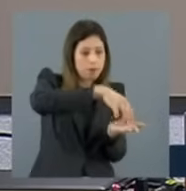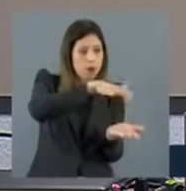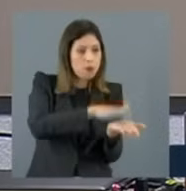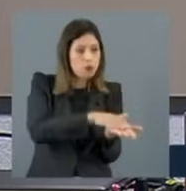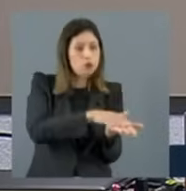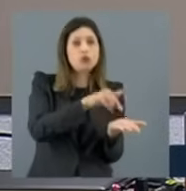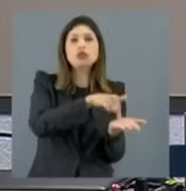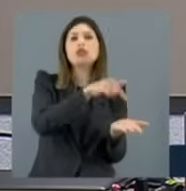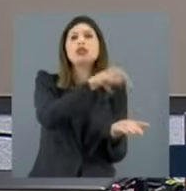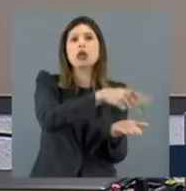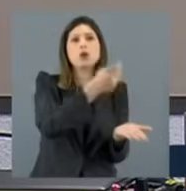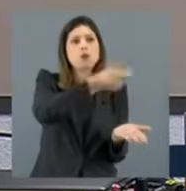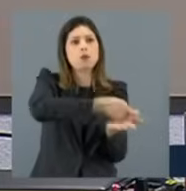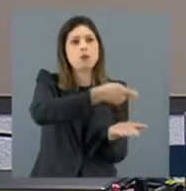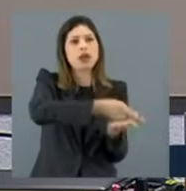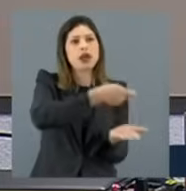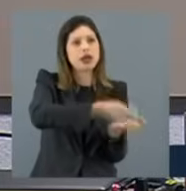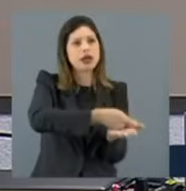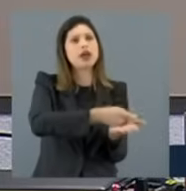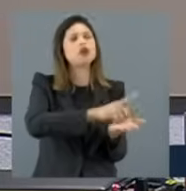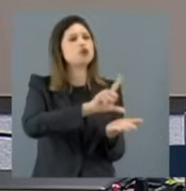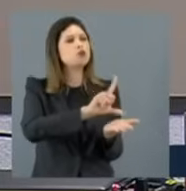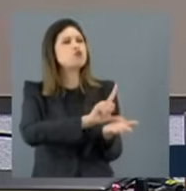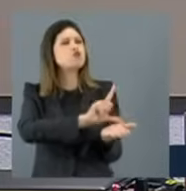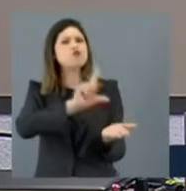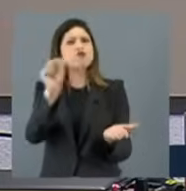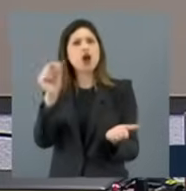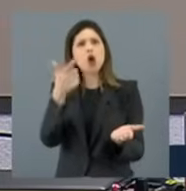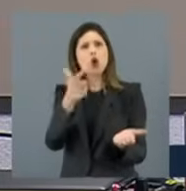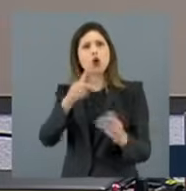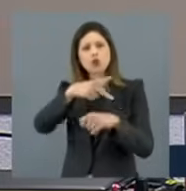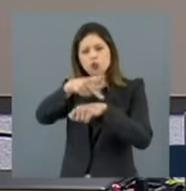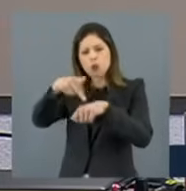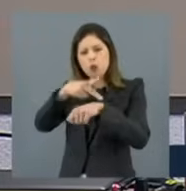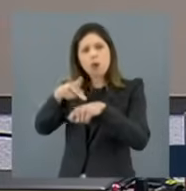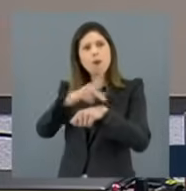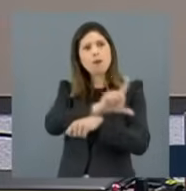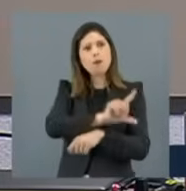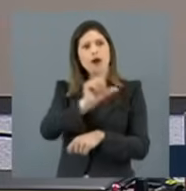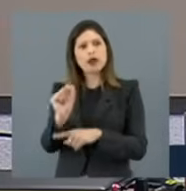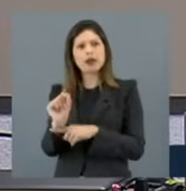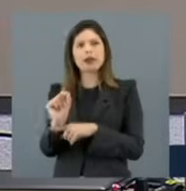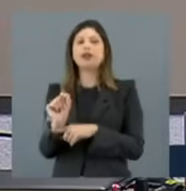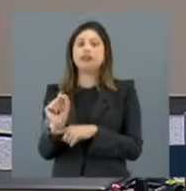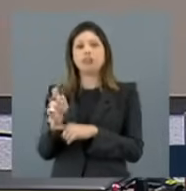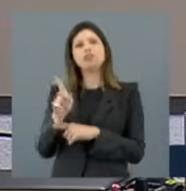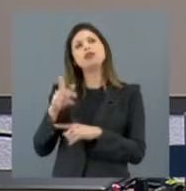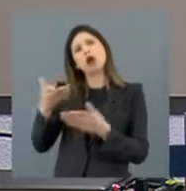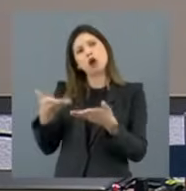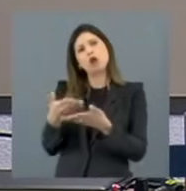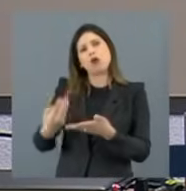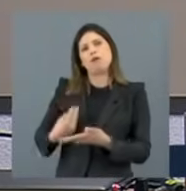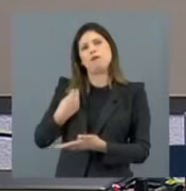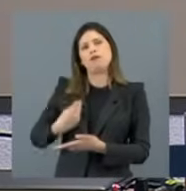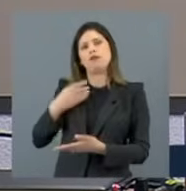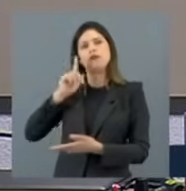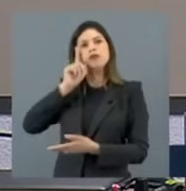substancial, foi obrigado a sair do país. Hoje, Monark é exilado nos Estados Unidos.